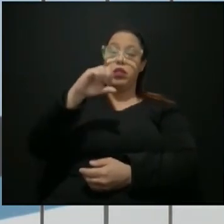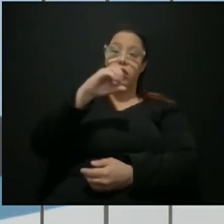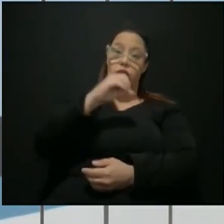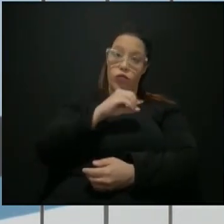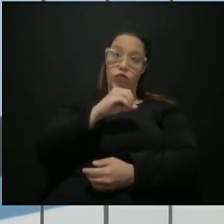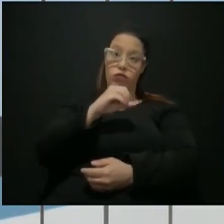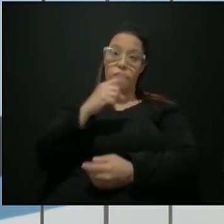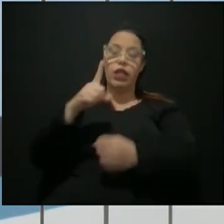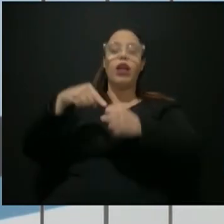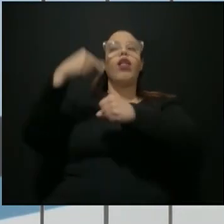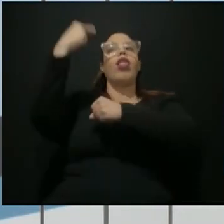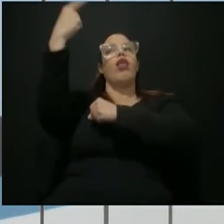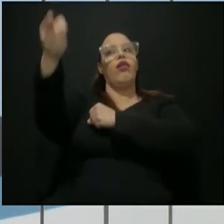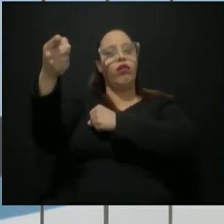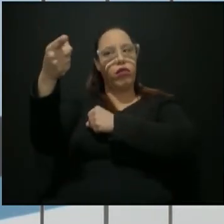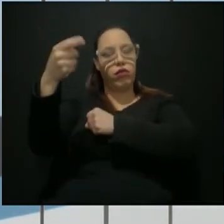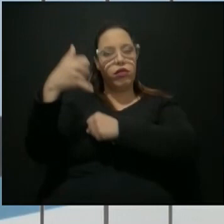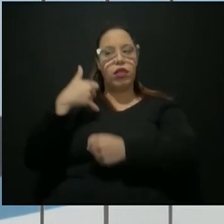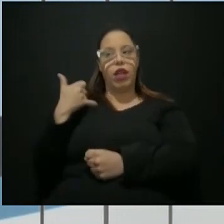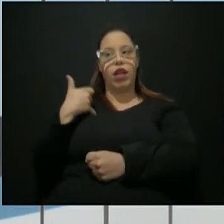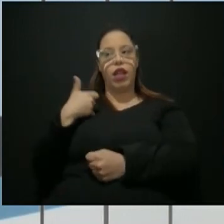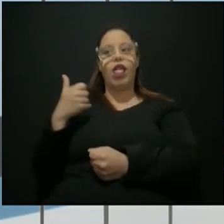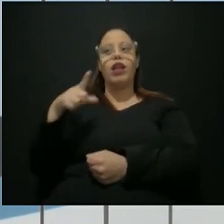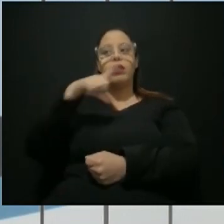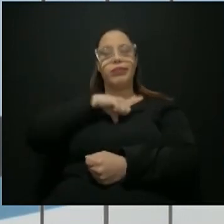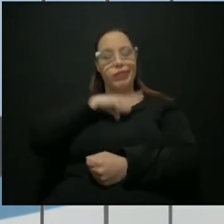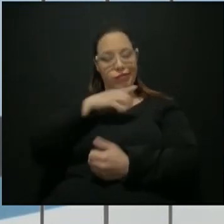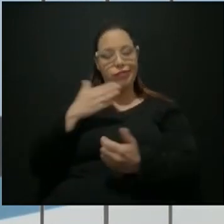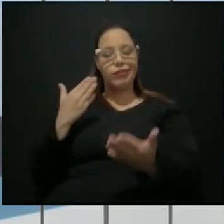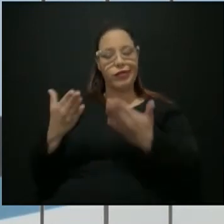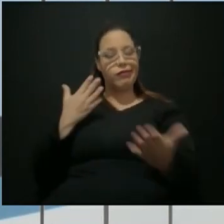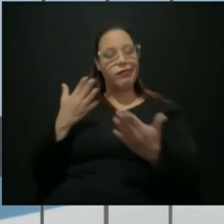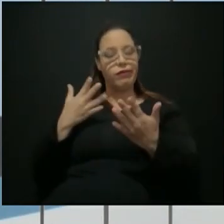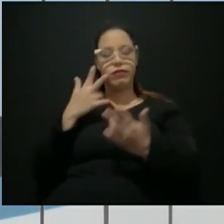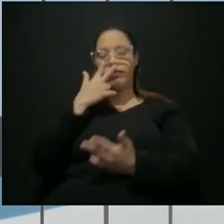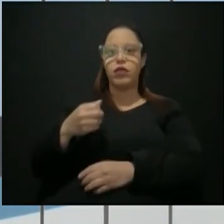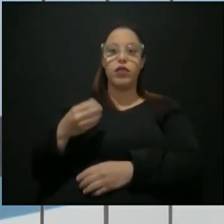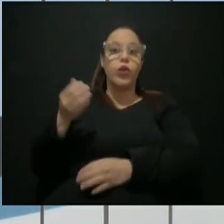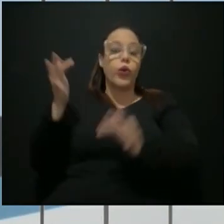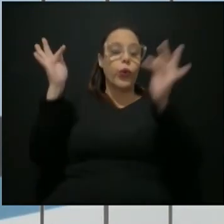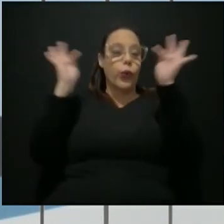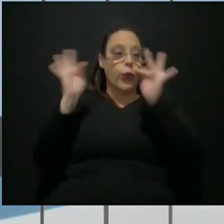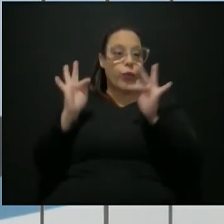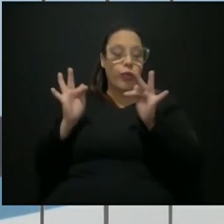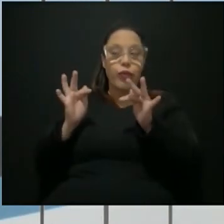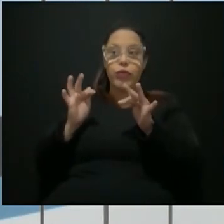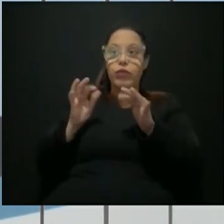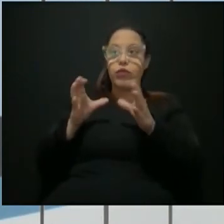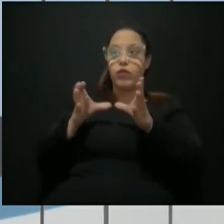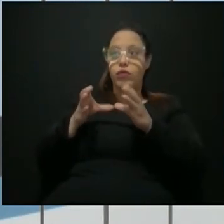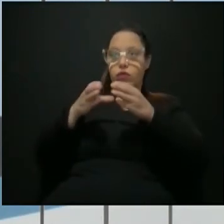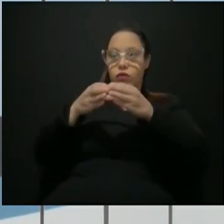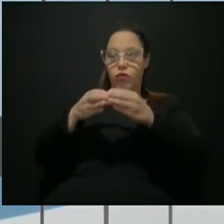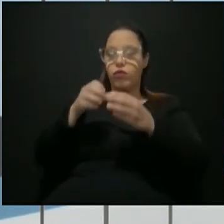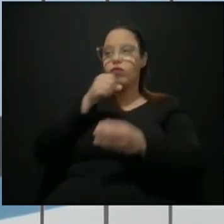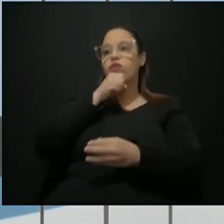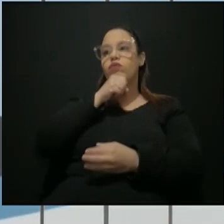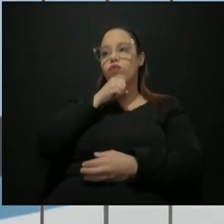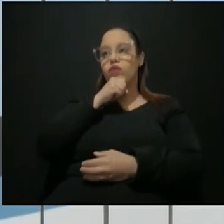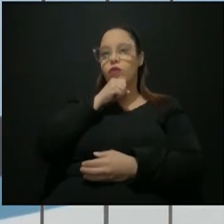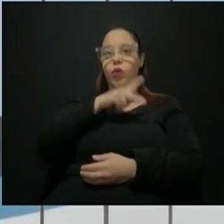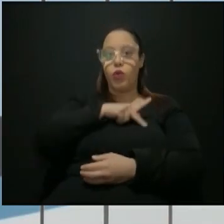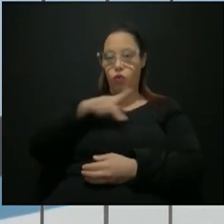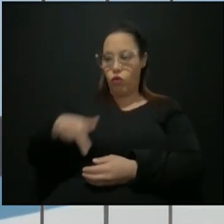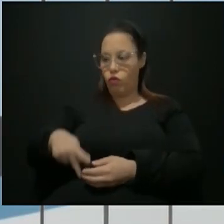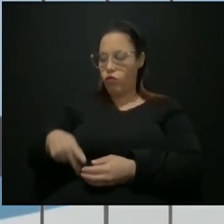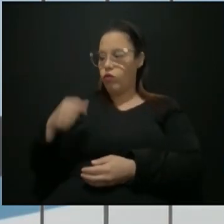da idade cronológica, conseguir mensurar o envelhecimento a partir de outros indicadores também. Eu tive a felicidade de conviver lá no Conselho